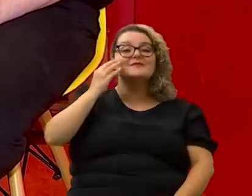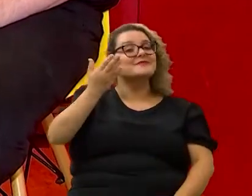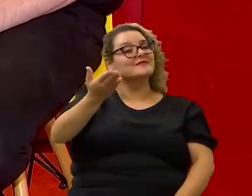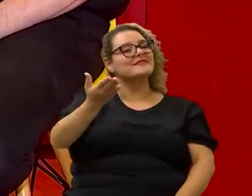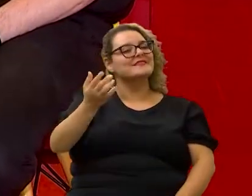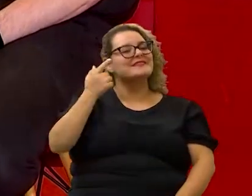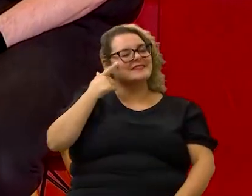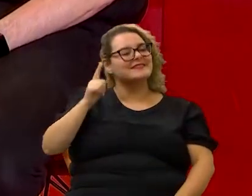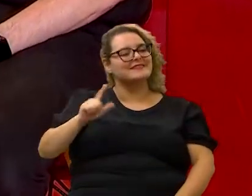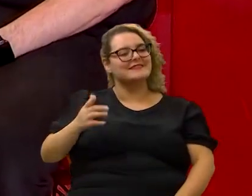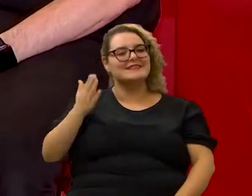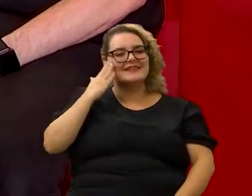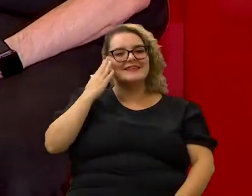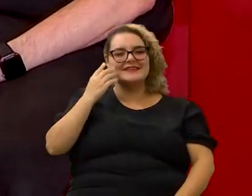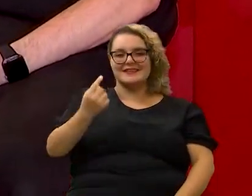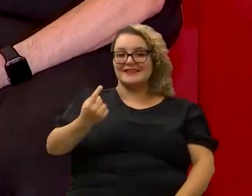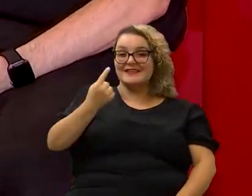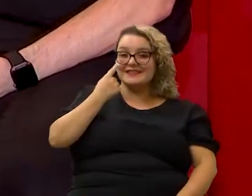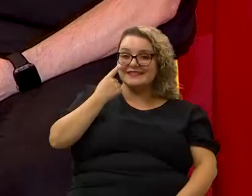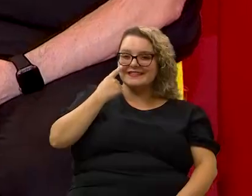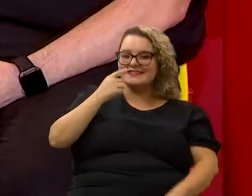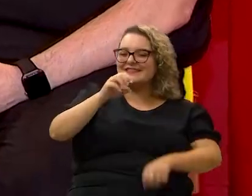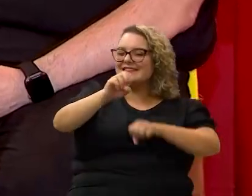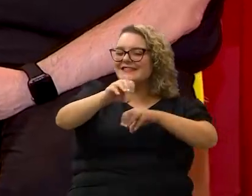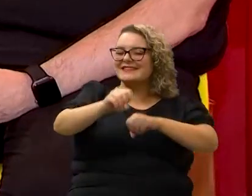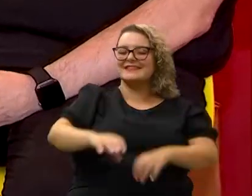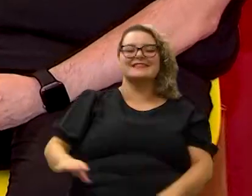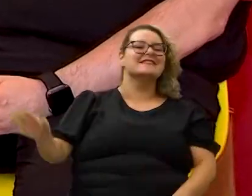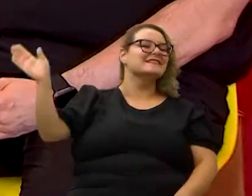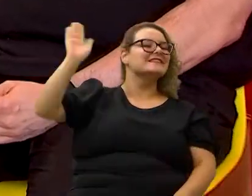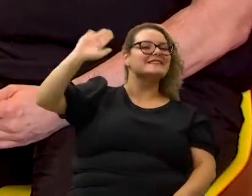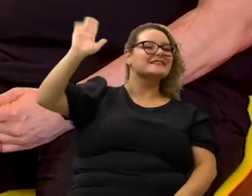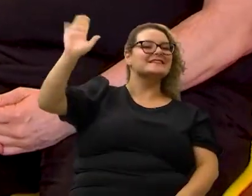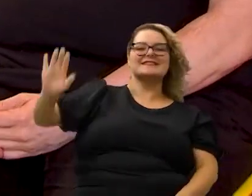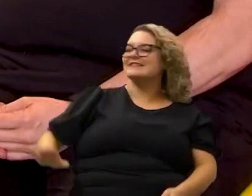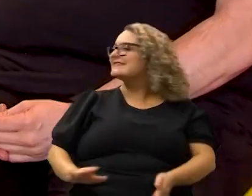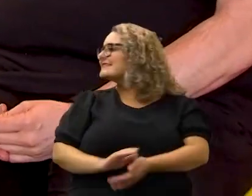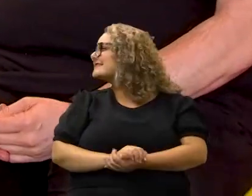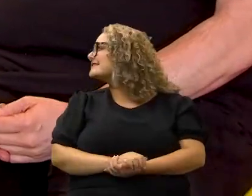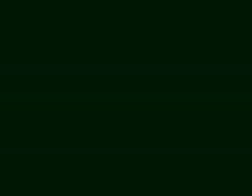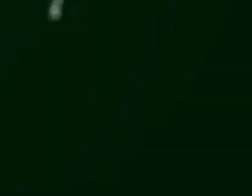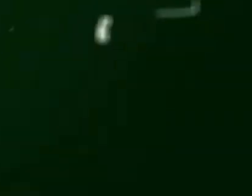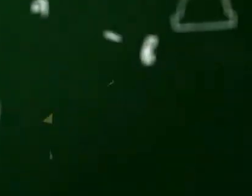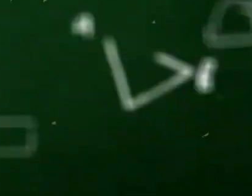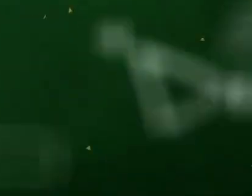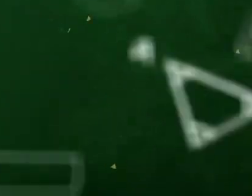Aranha e você, claro que já sabe, né? Tô sempre, de olho na educação. Tchau!